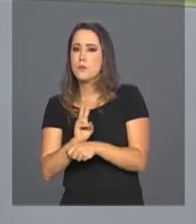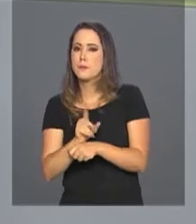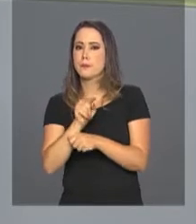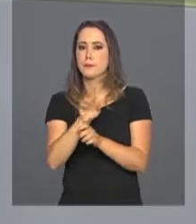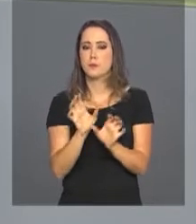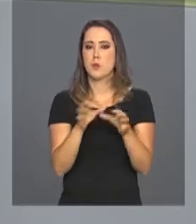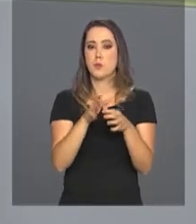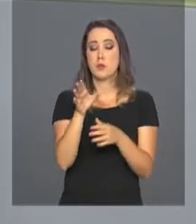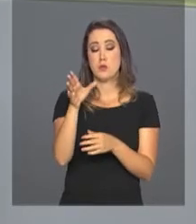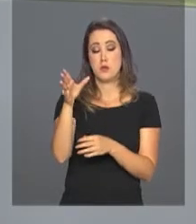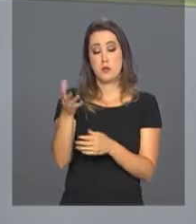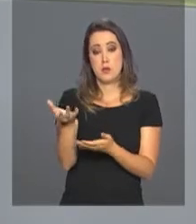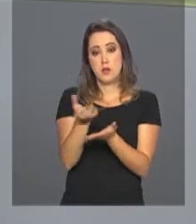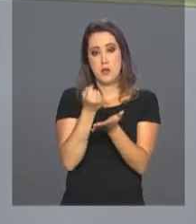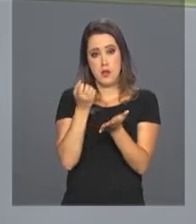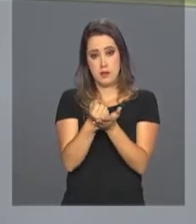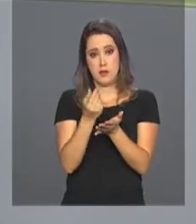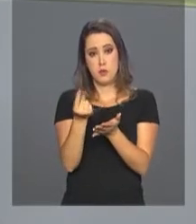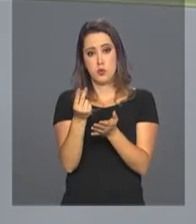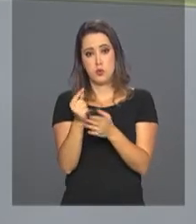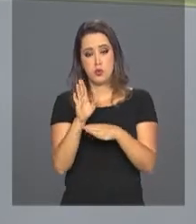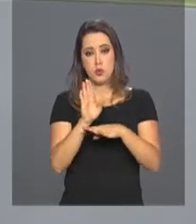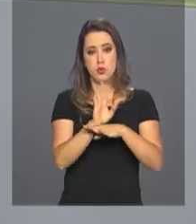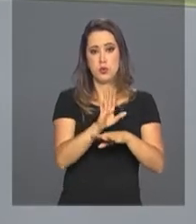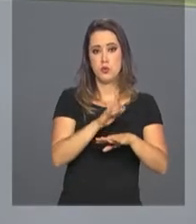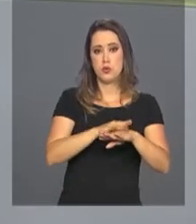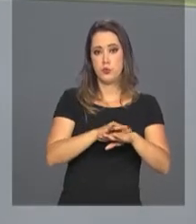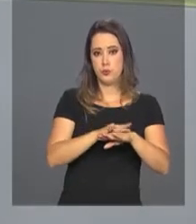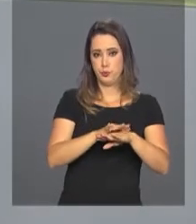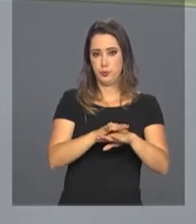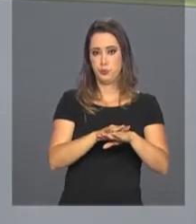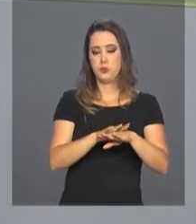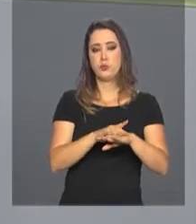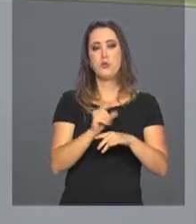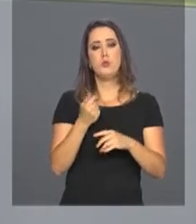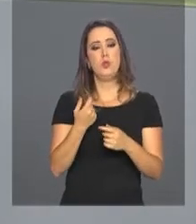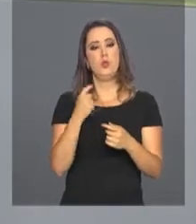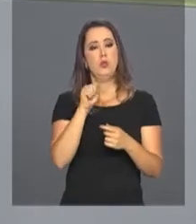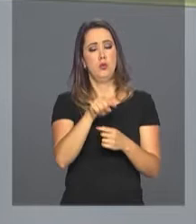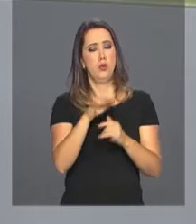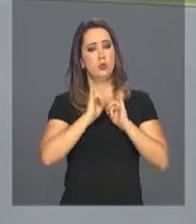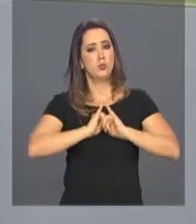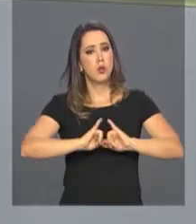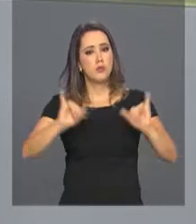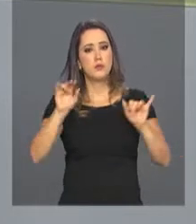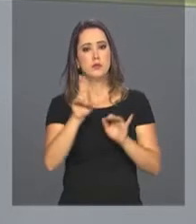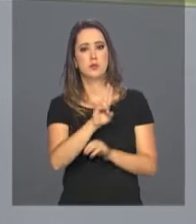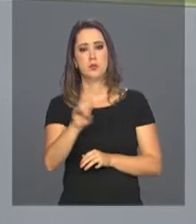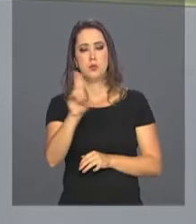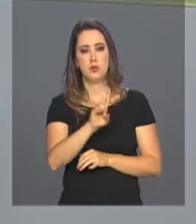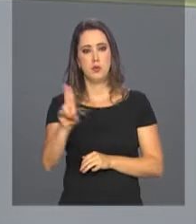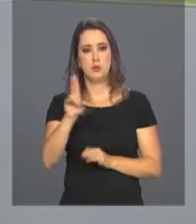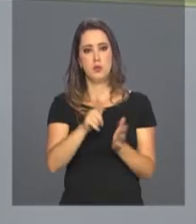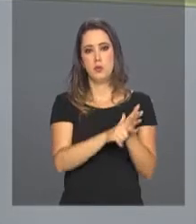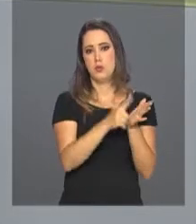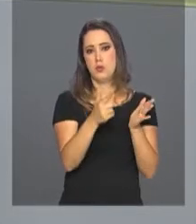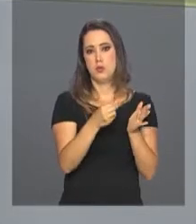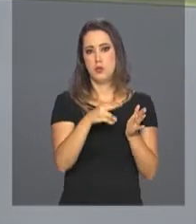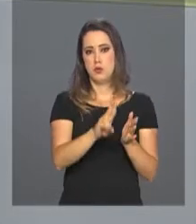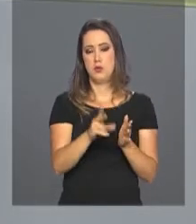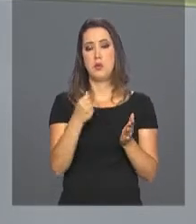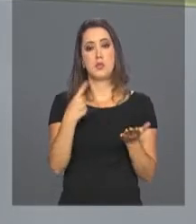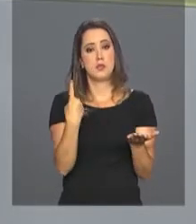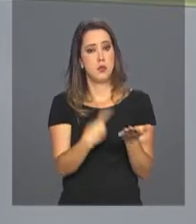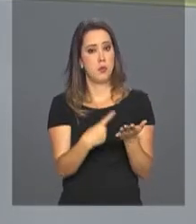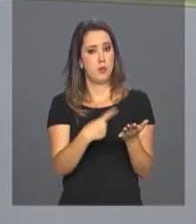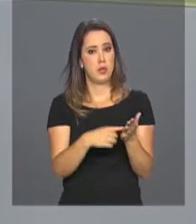benefícios por incapacidade que são pagos pelo governo federal os nomes foram publicados no diário oficial da união e os convocados devem agendar o